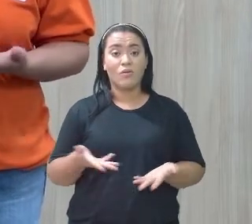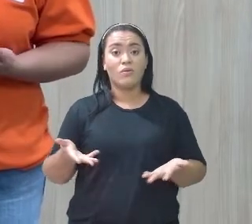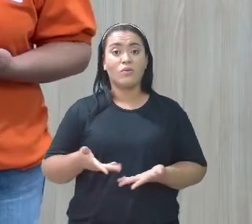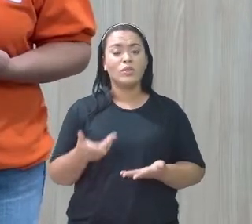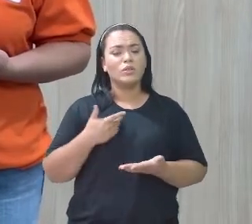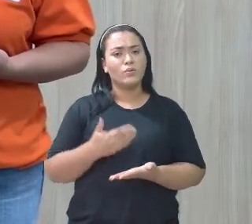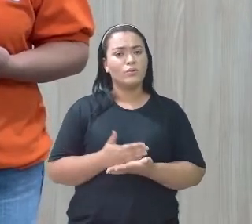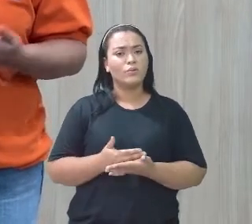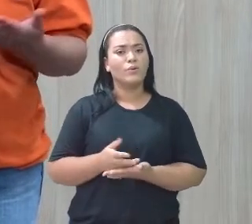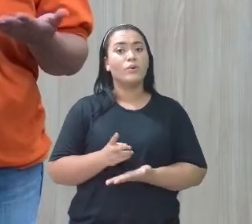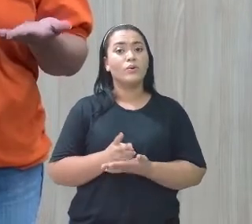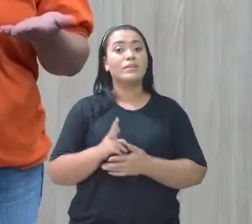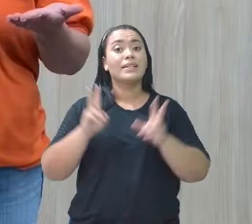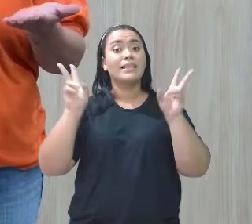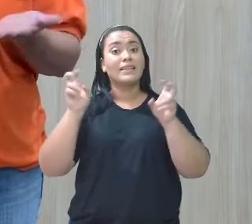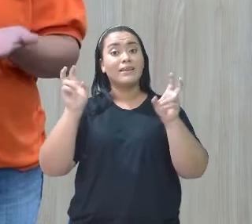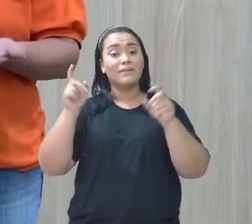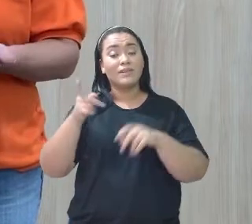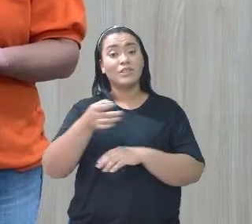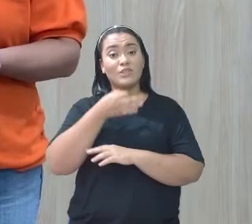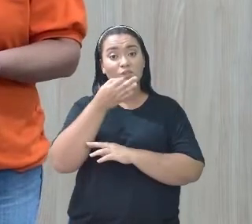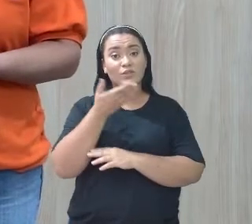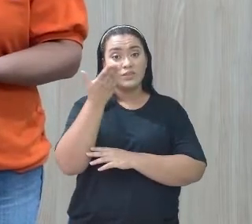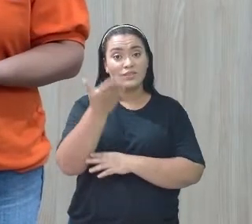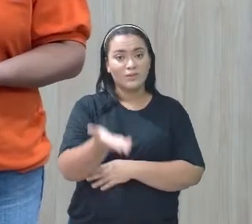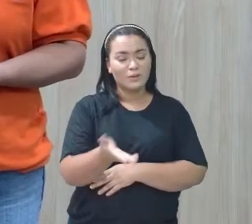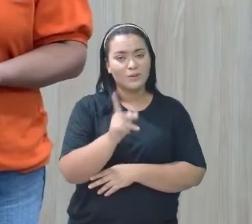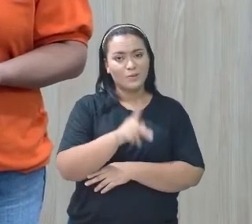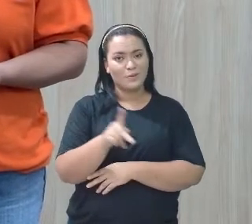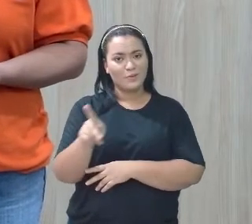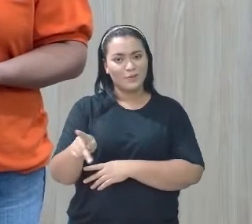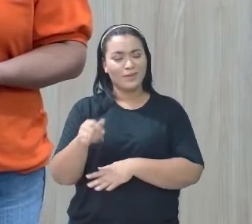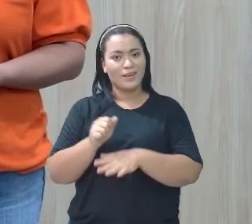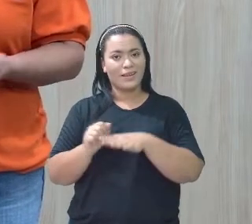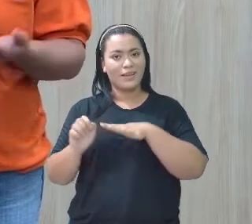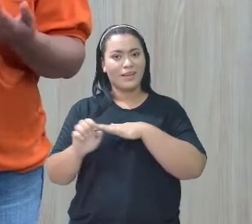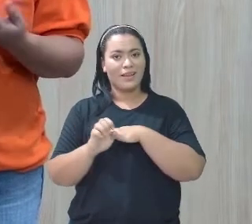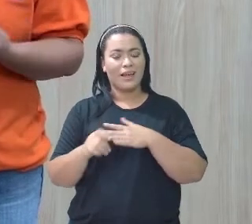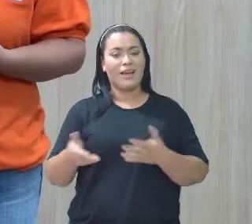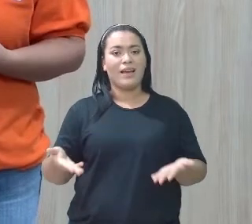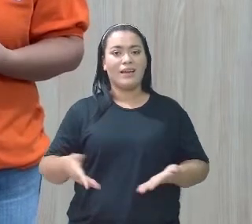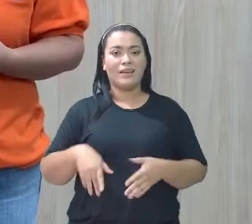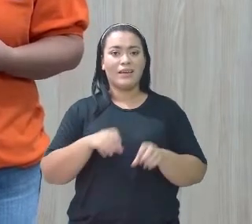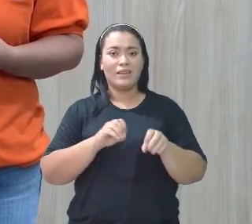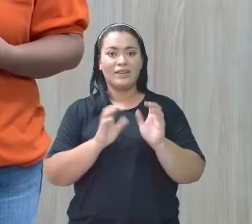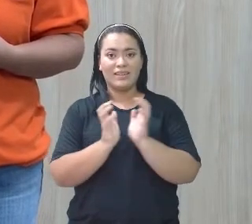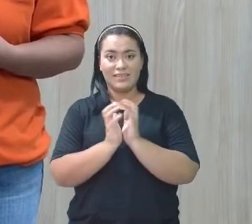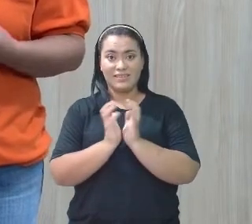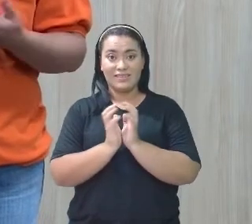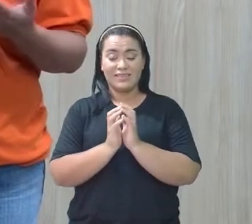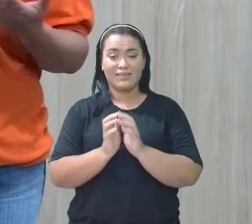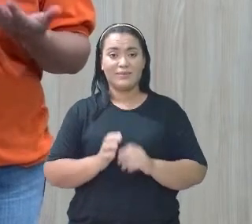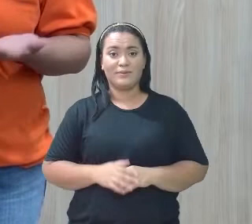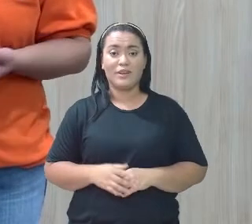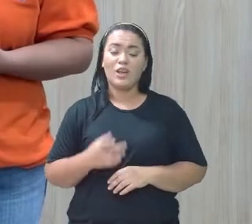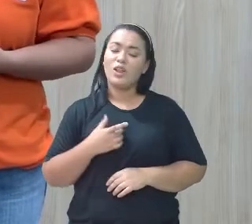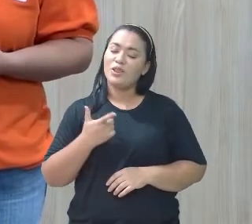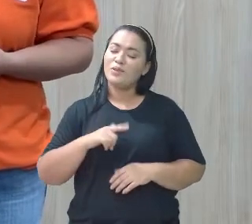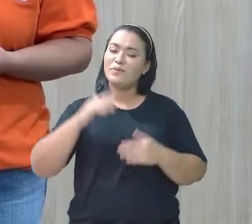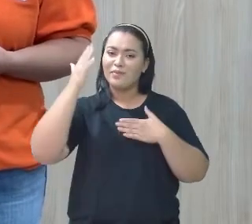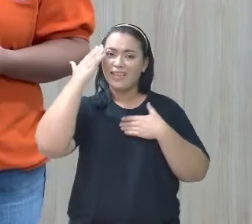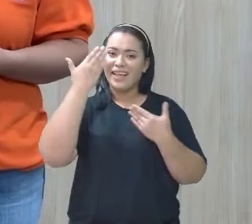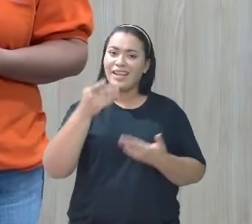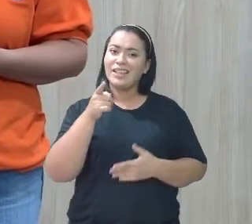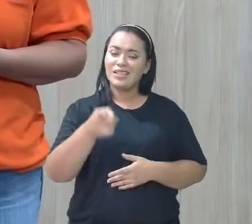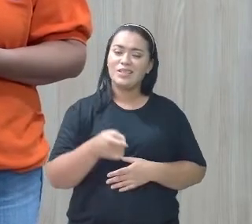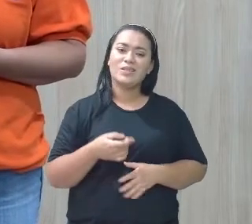dar continuidade à temática sugerida por você, professor do AE, aqui para o Educa Recife. Eu novamente